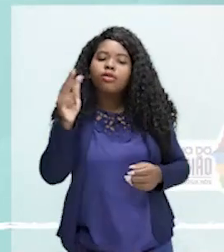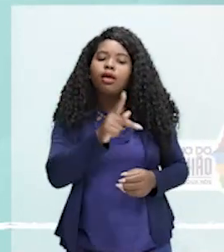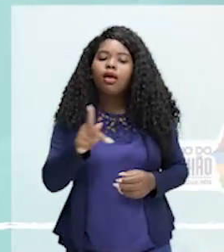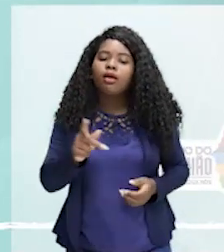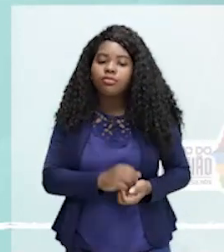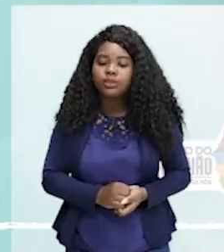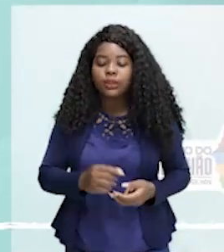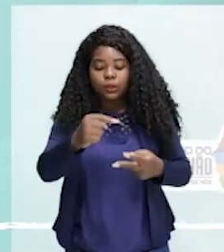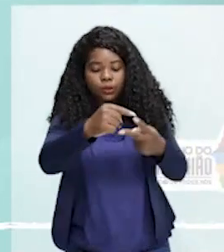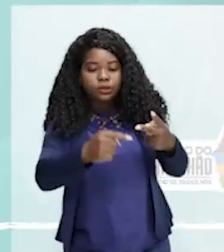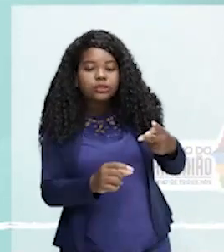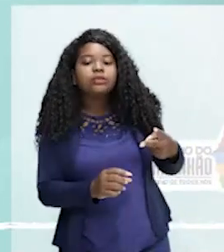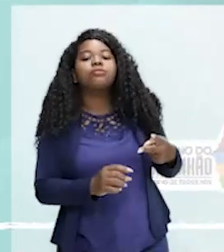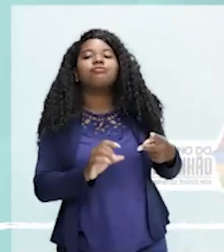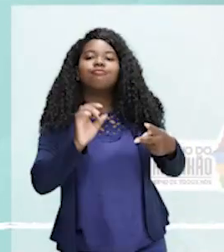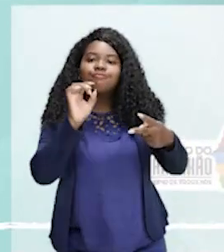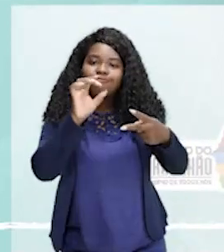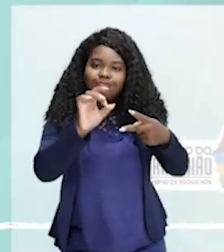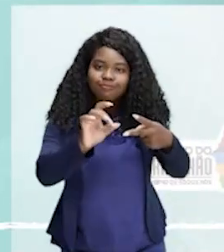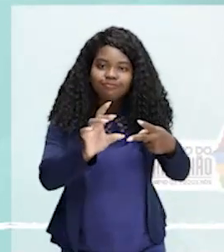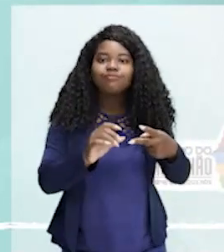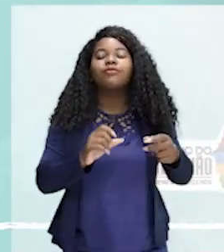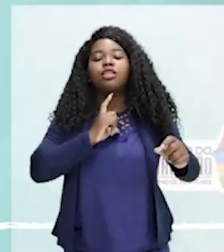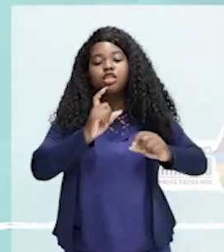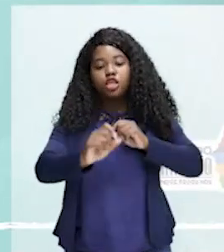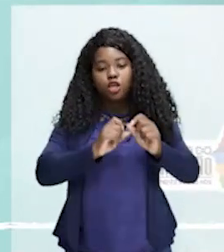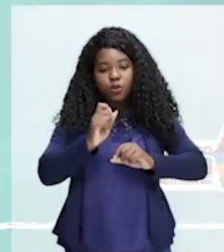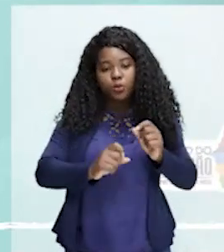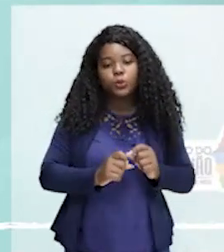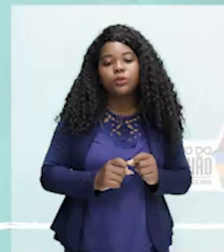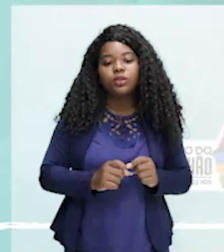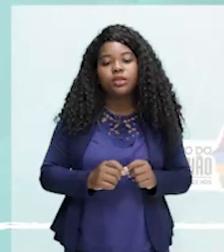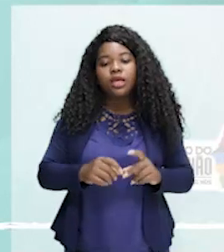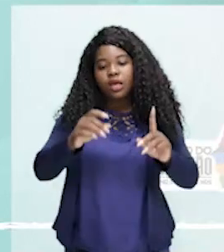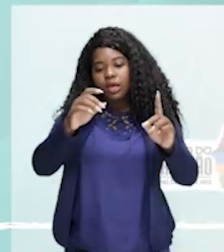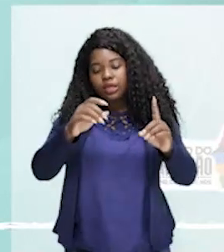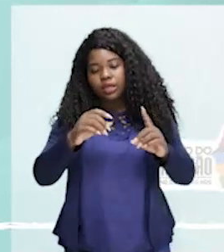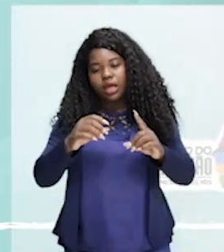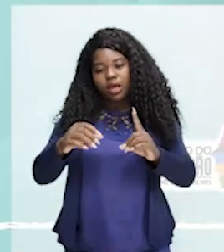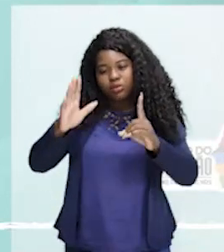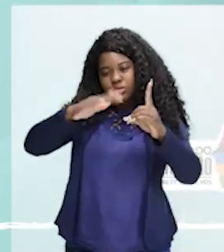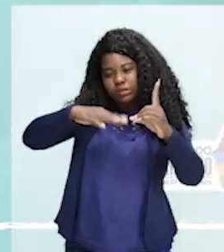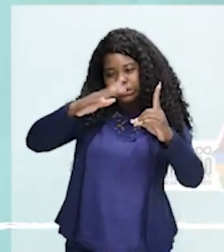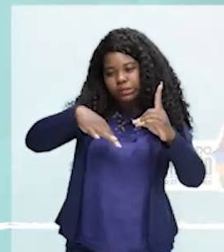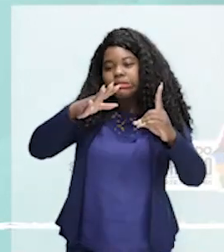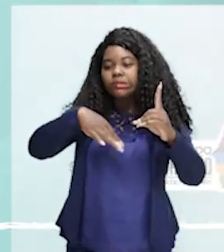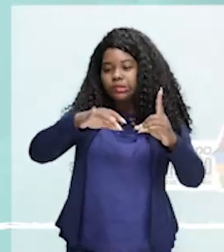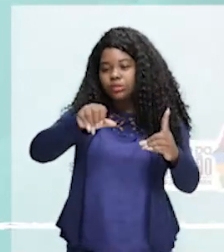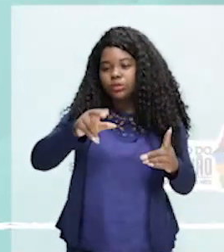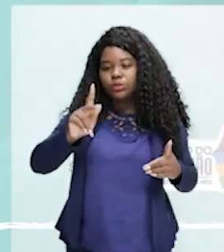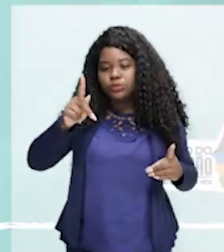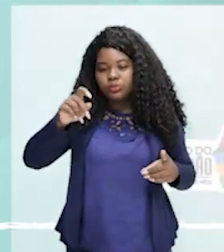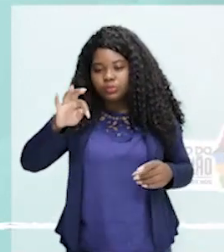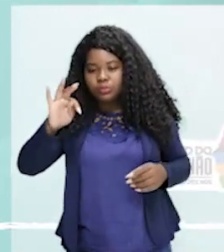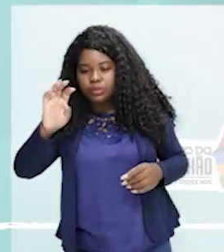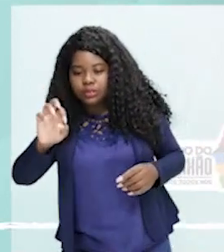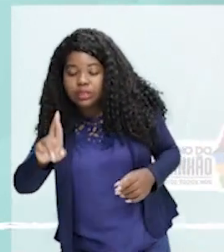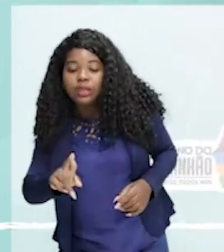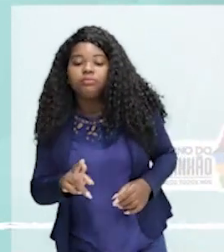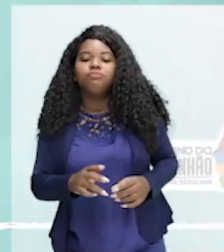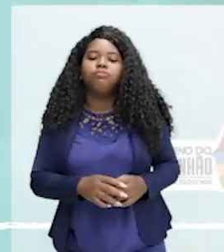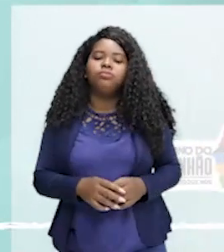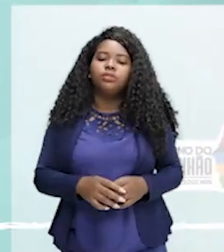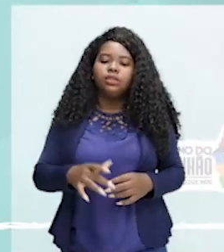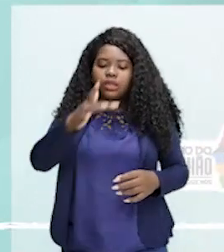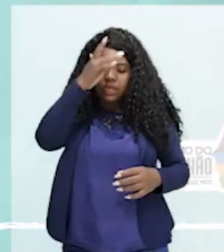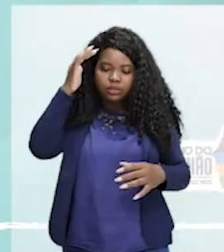específicos. Religioso, muito fechado, em homenagem aos deuses Júpiter, Juno e Minerva, num local fixo, e a plateia era mais centrada,